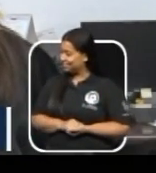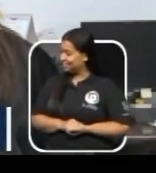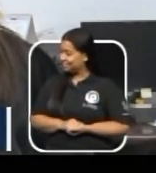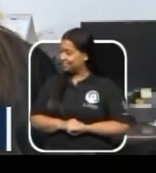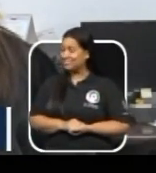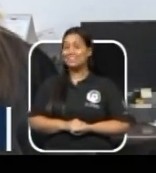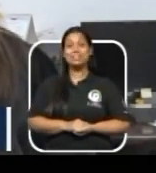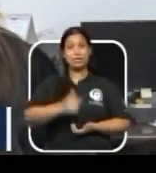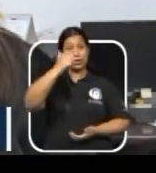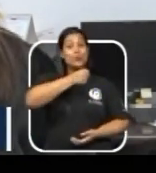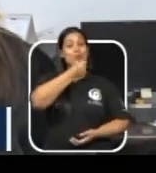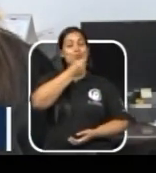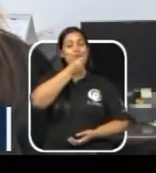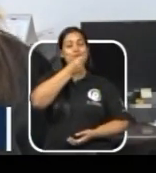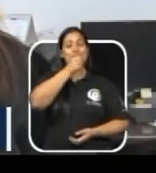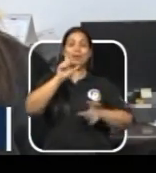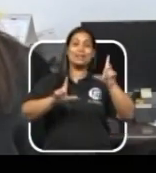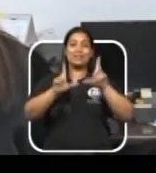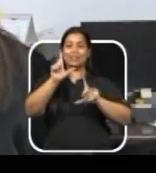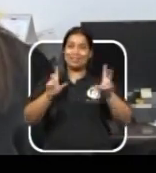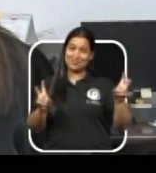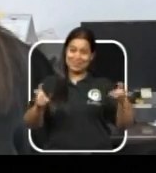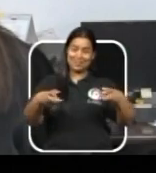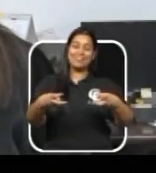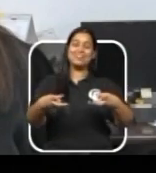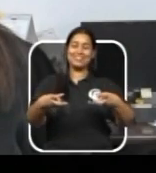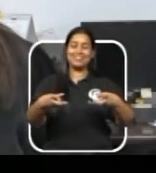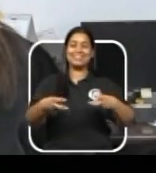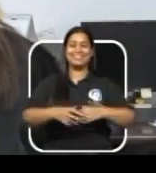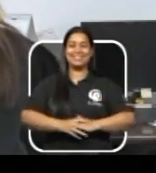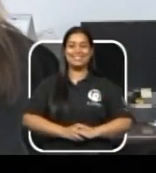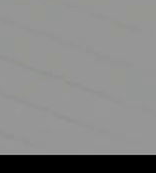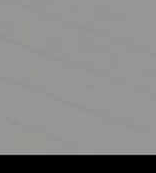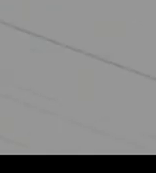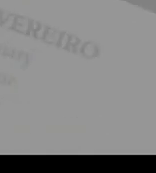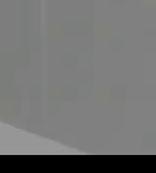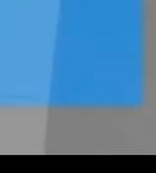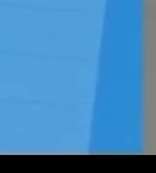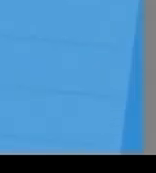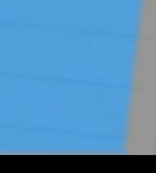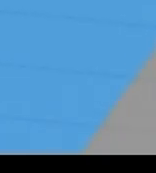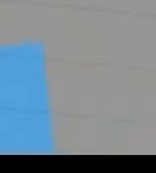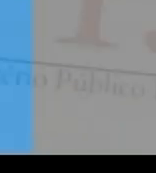riopreto.sp.leg.br. Jaqueline Casanova, da TV Câmara, o canal do Legislativo.